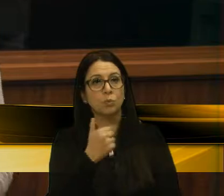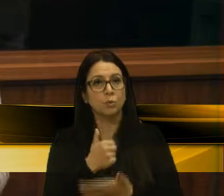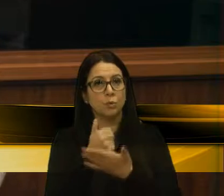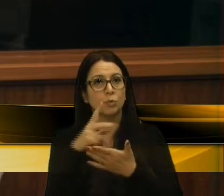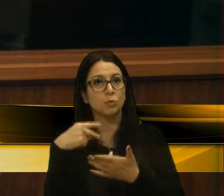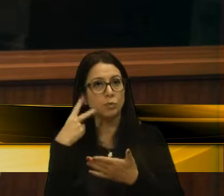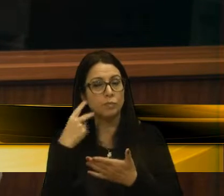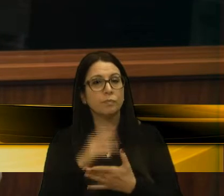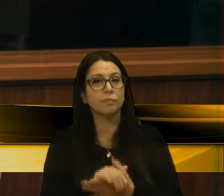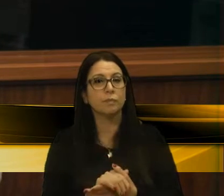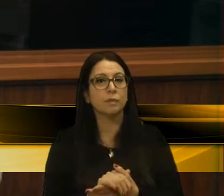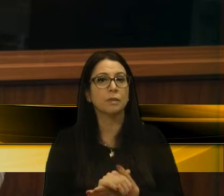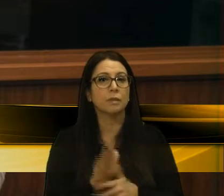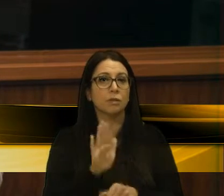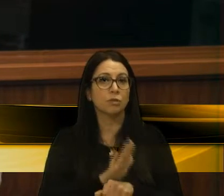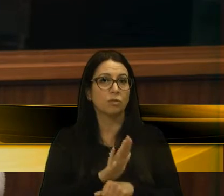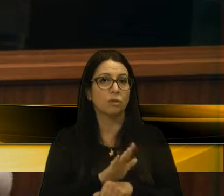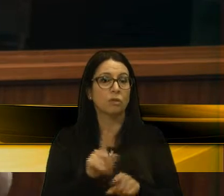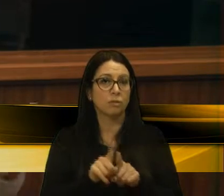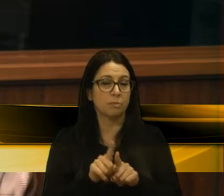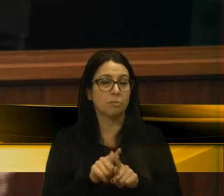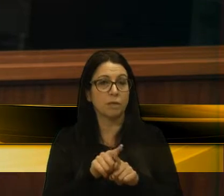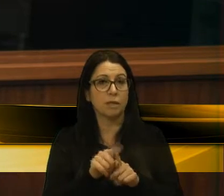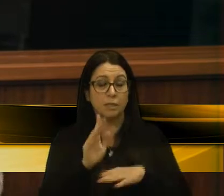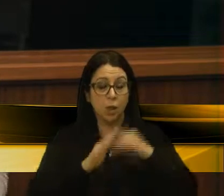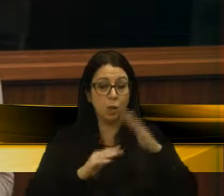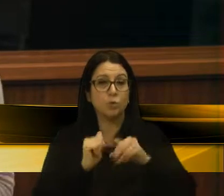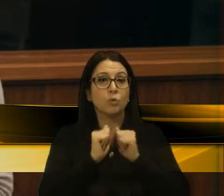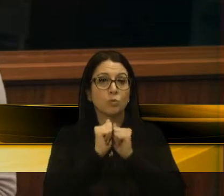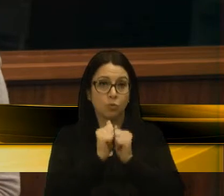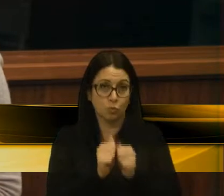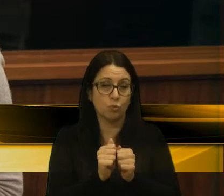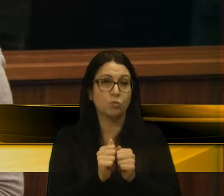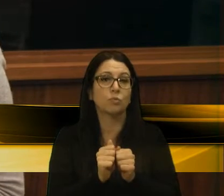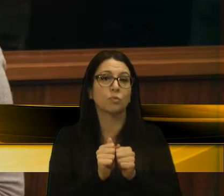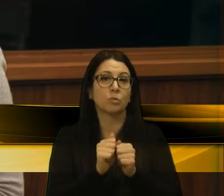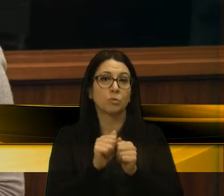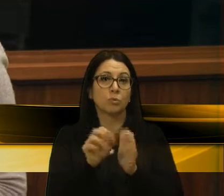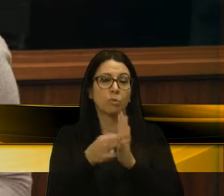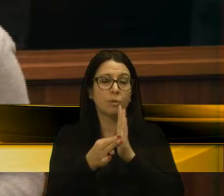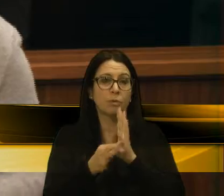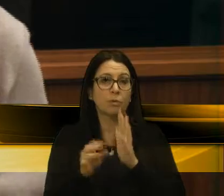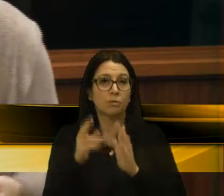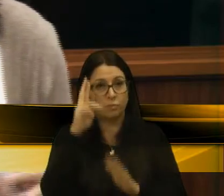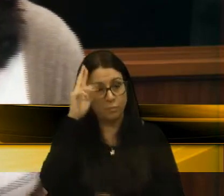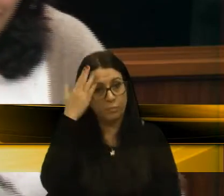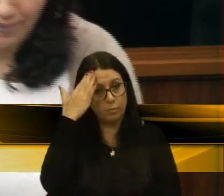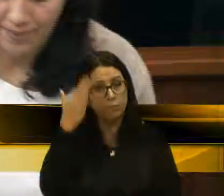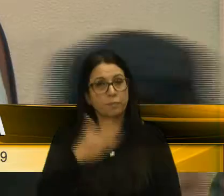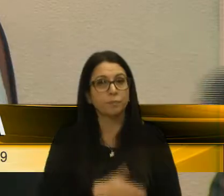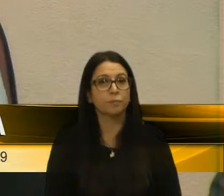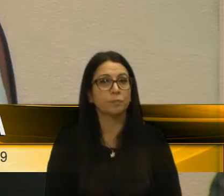outros vereadores que colaboraram também nessa construção aí do plano diretor. Obrigada.